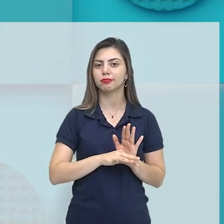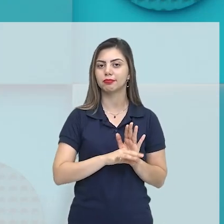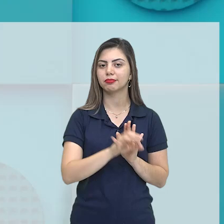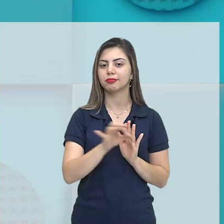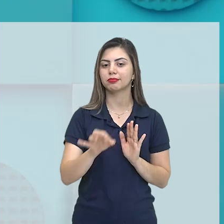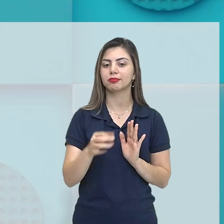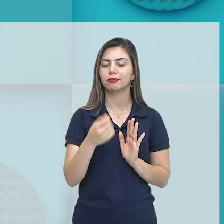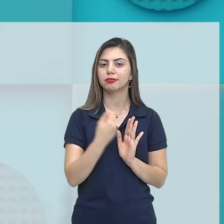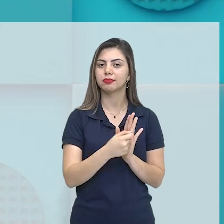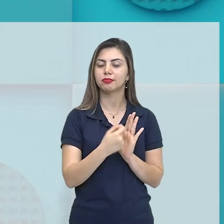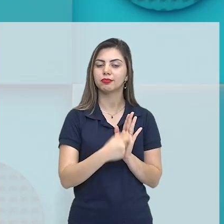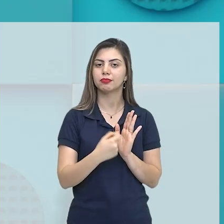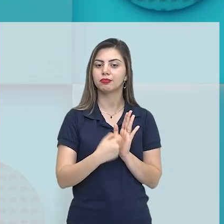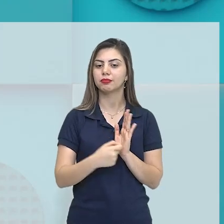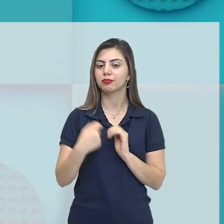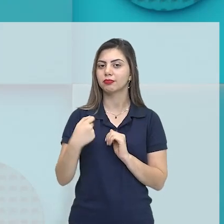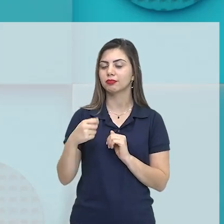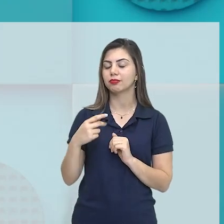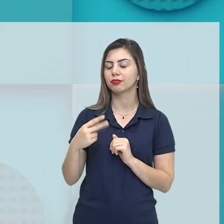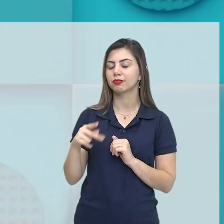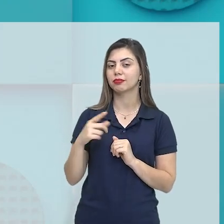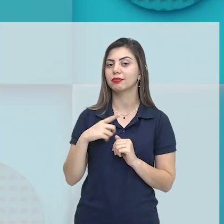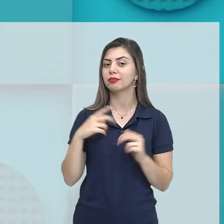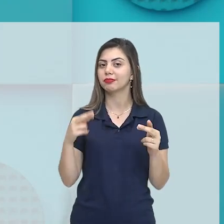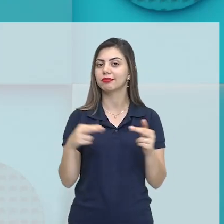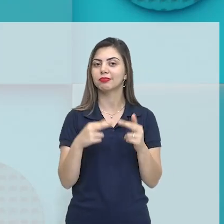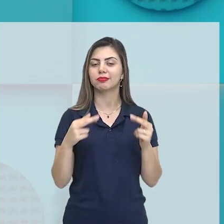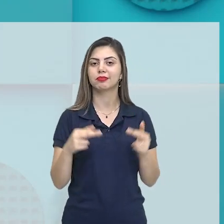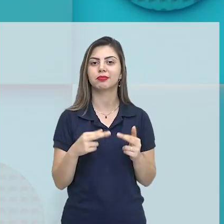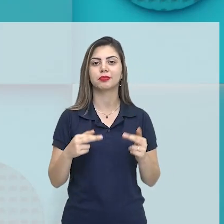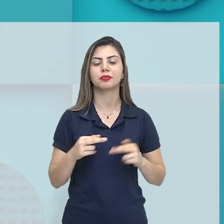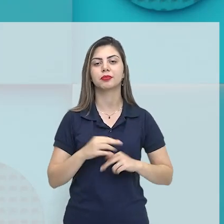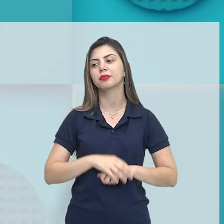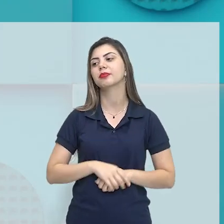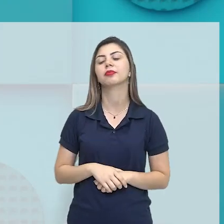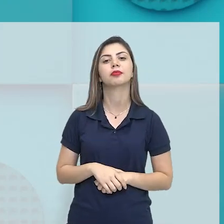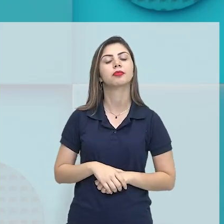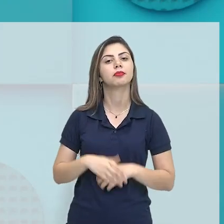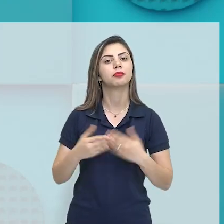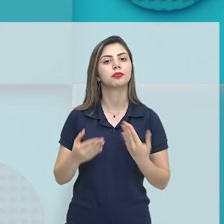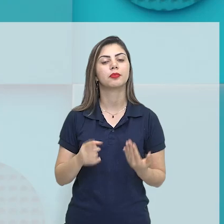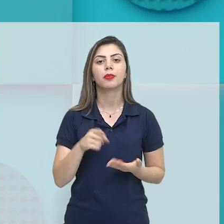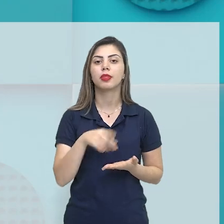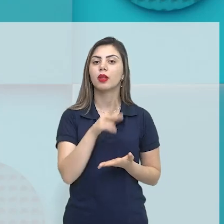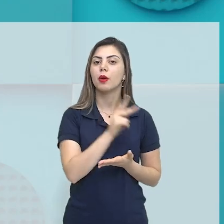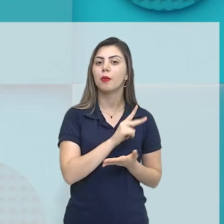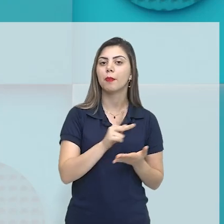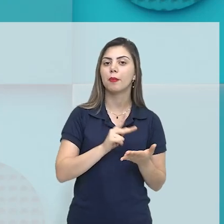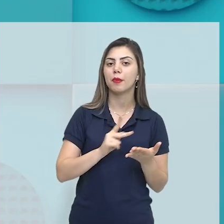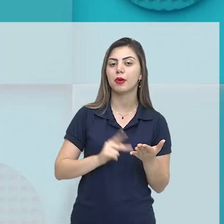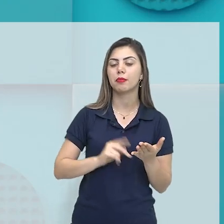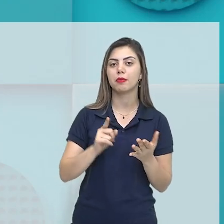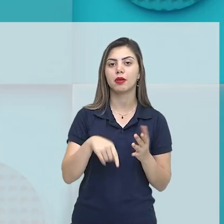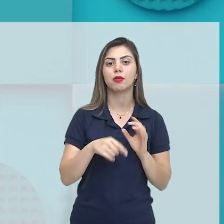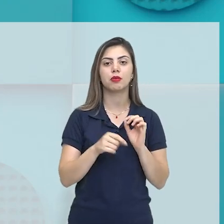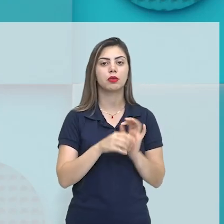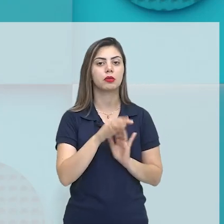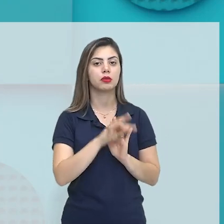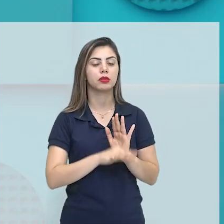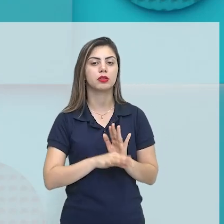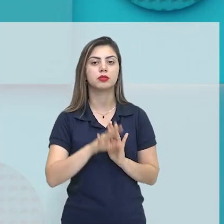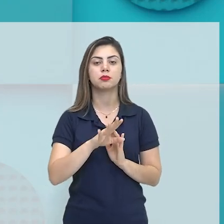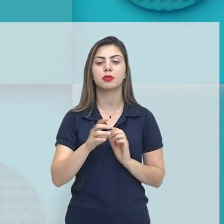que ele escreveu, que ele rimou. Então, o poema é a parte física do texto e